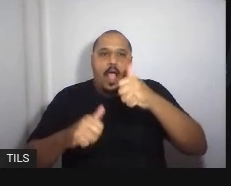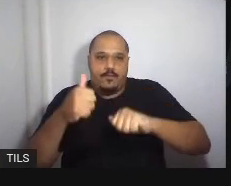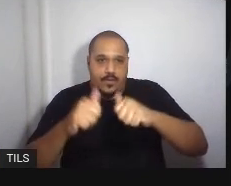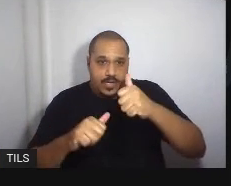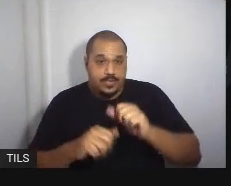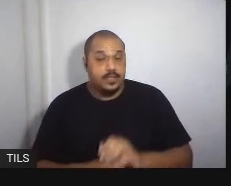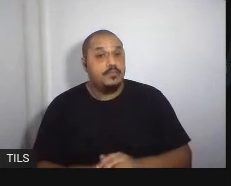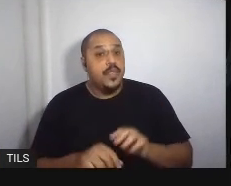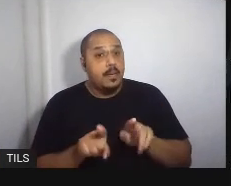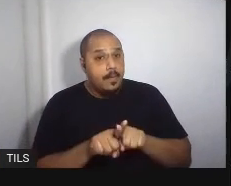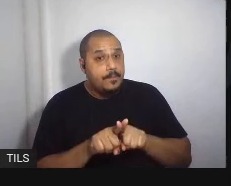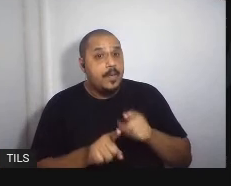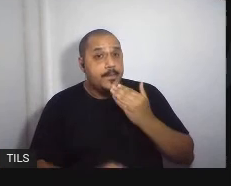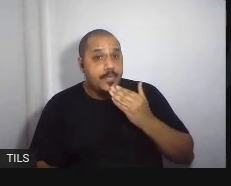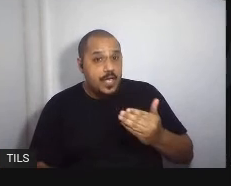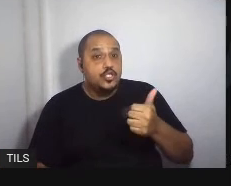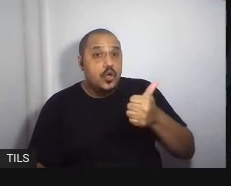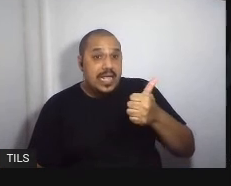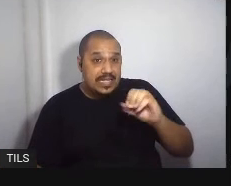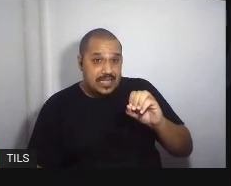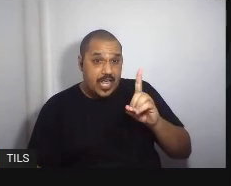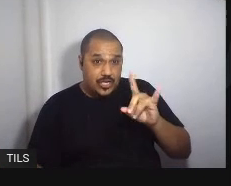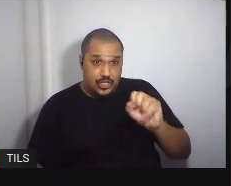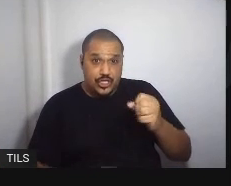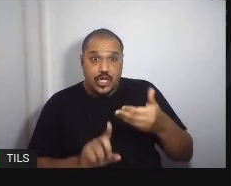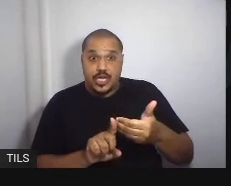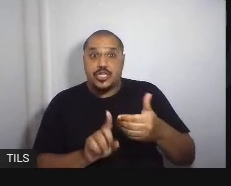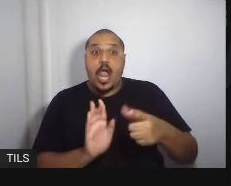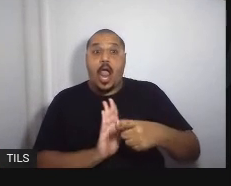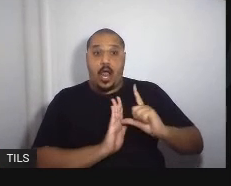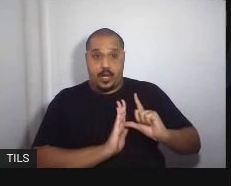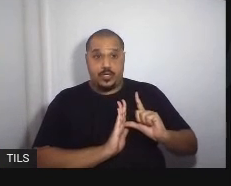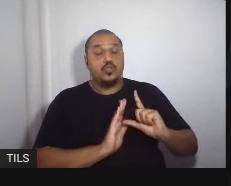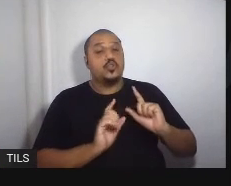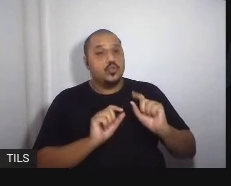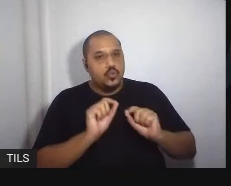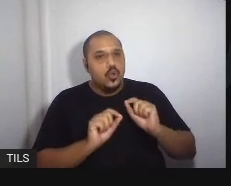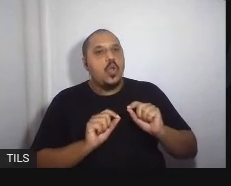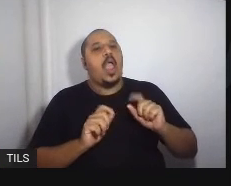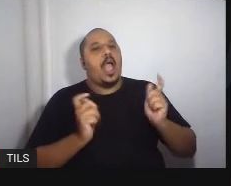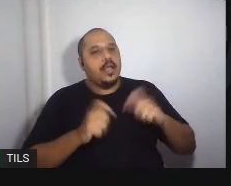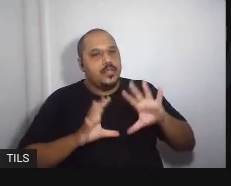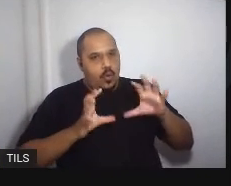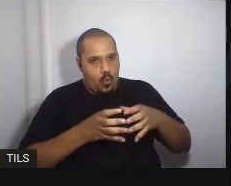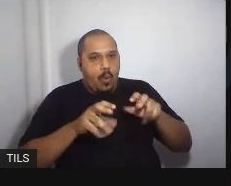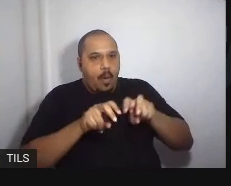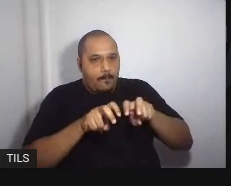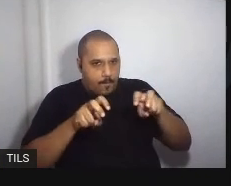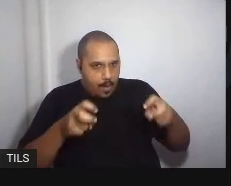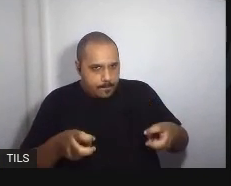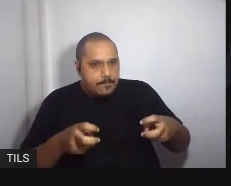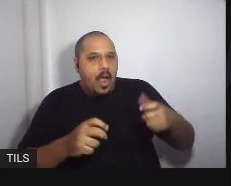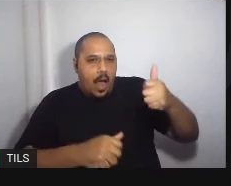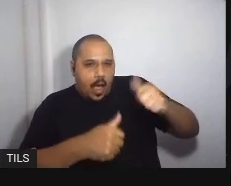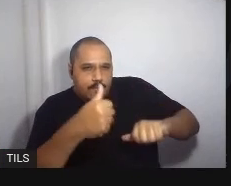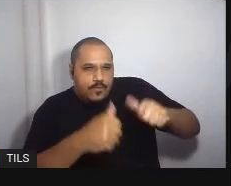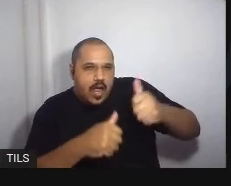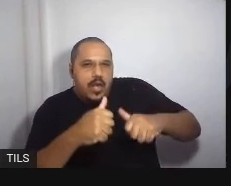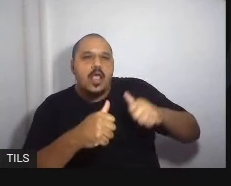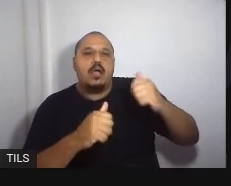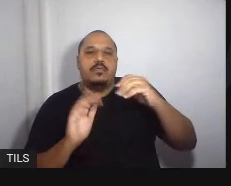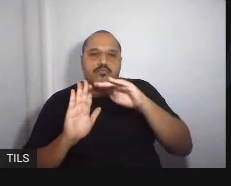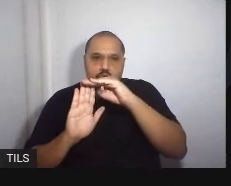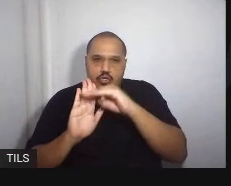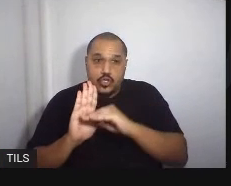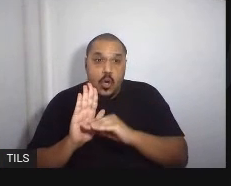antes esses materiais estejam à disposição para a banca já poder ir avaliando e só ficar faltando a nota da parte síncrona.